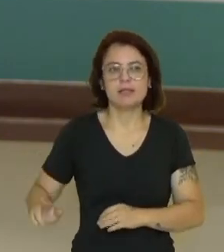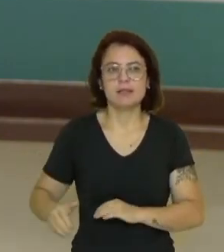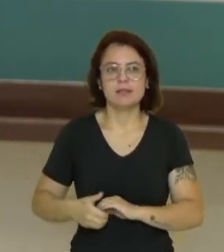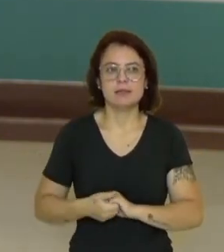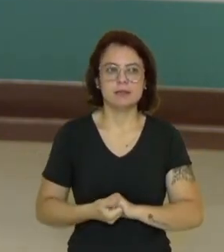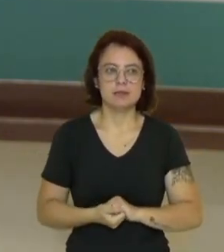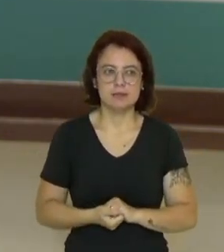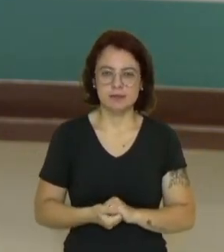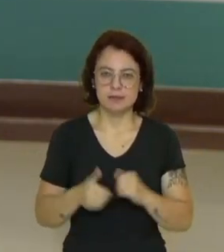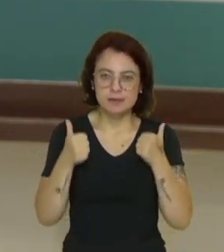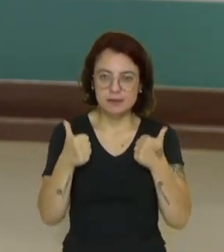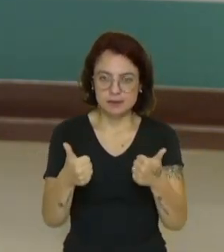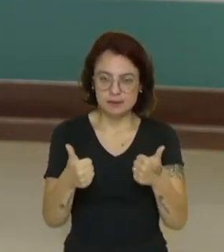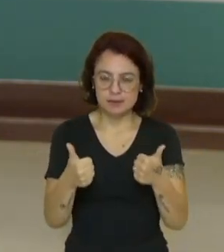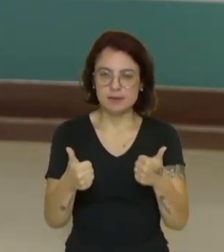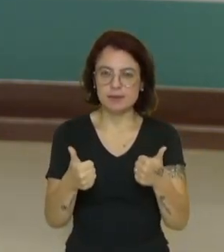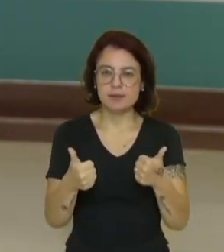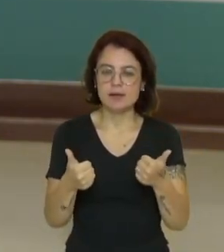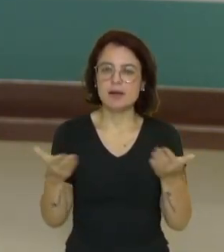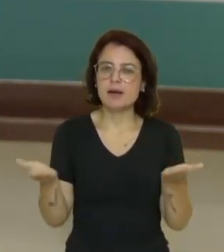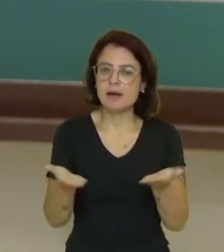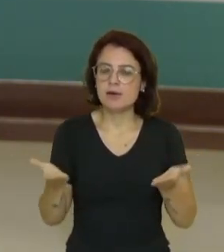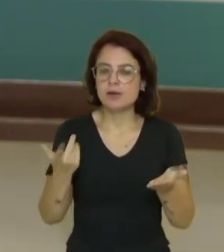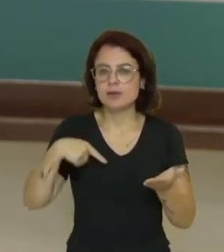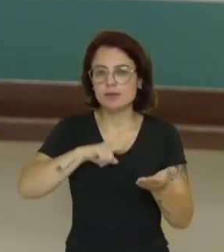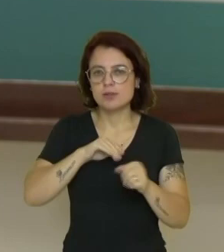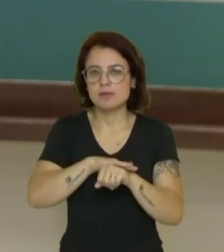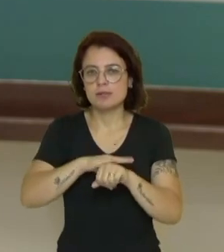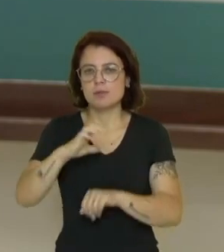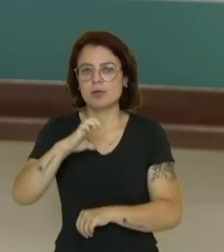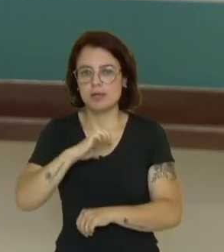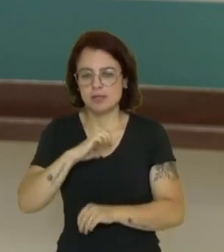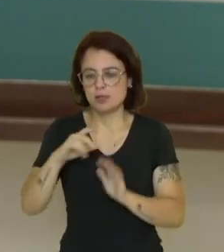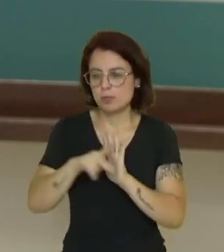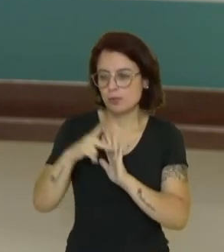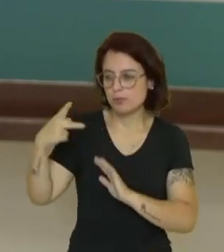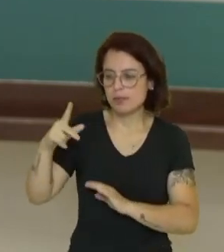racionalmente. Certo, pessoal? Então a gente conversou um pouco sobre a ética